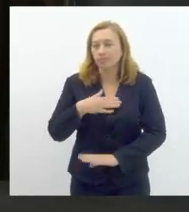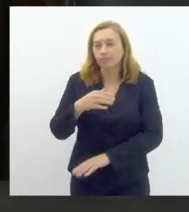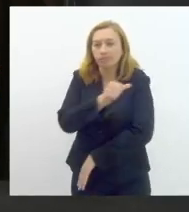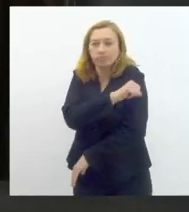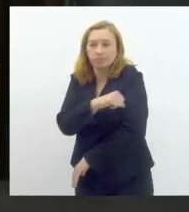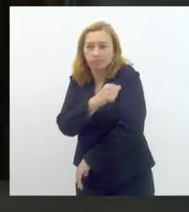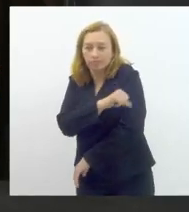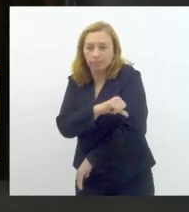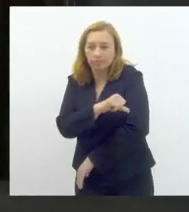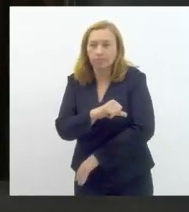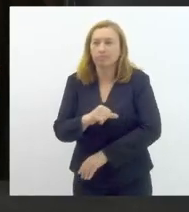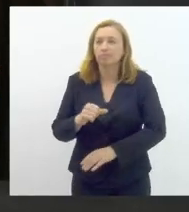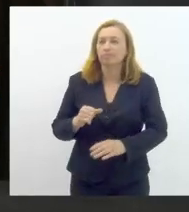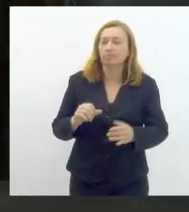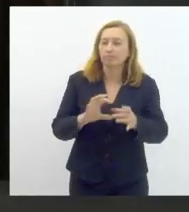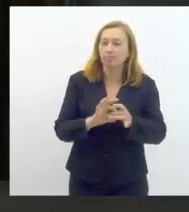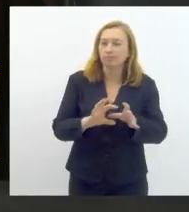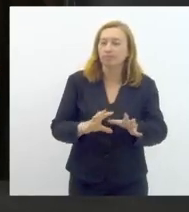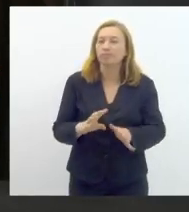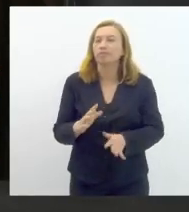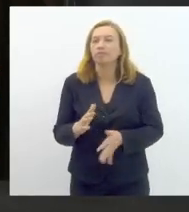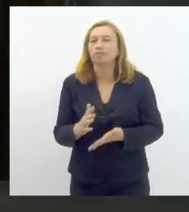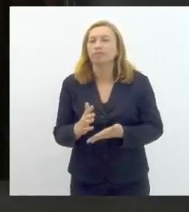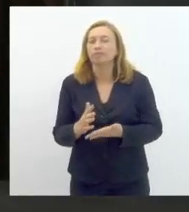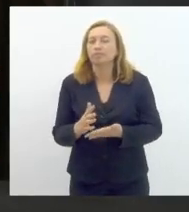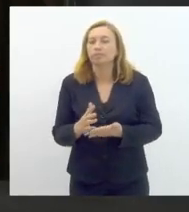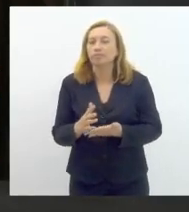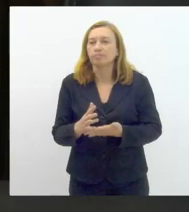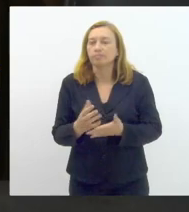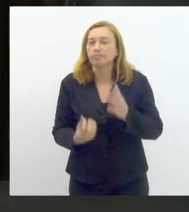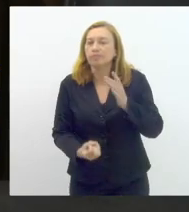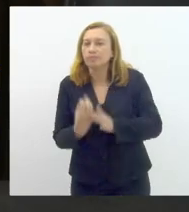Rejane sancionado, que criou